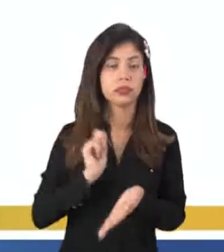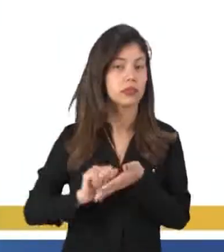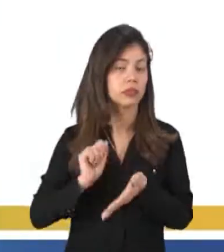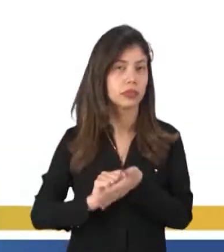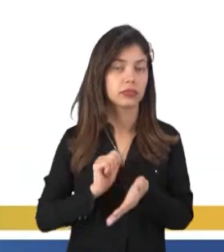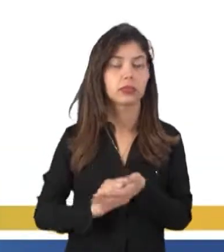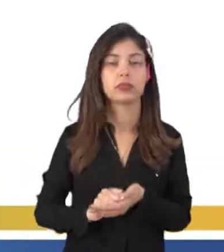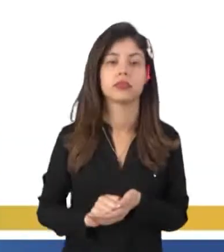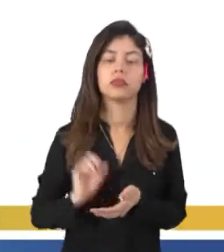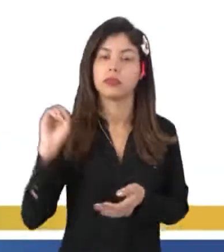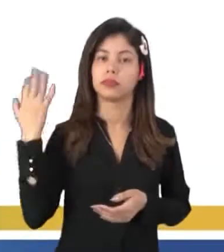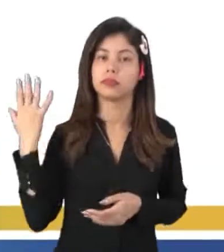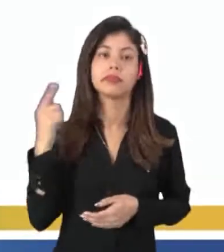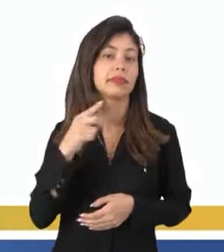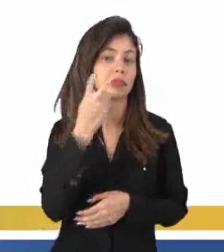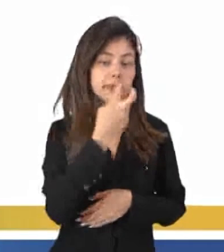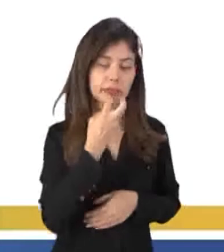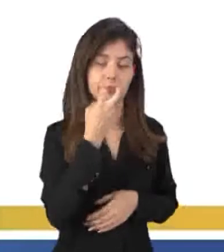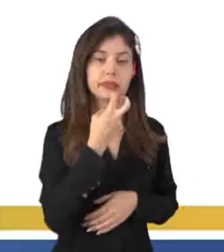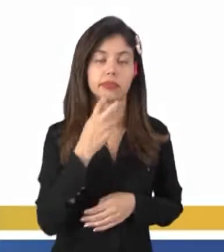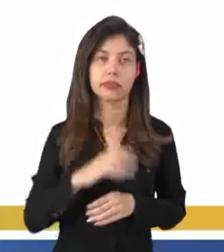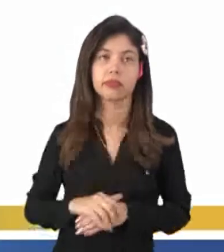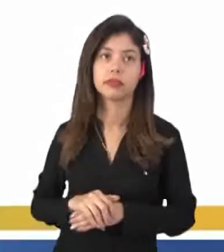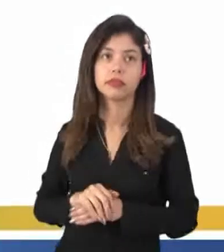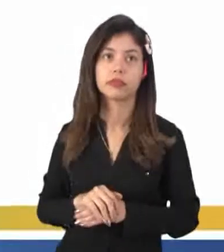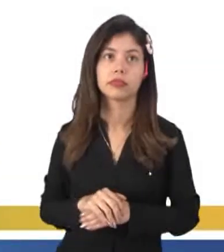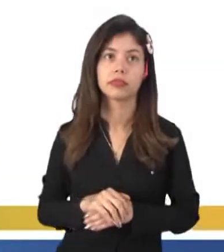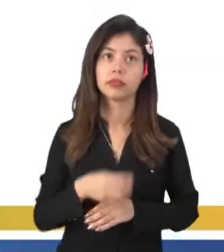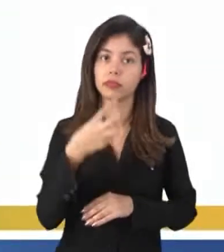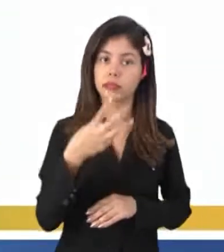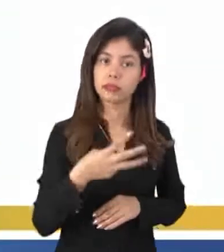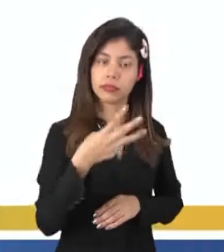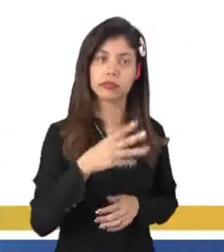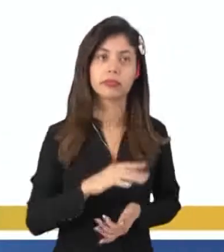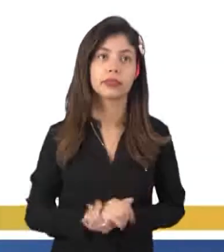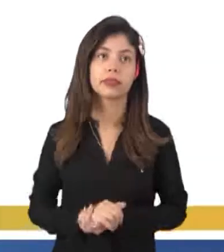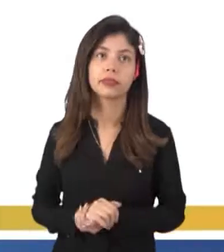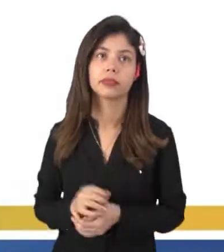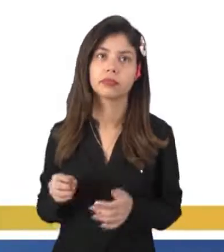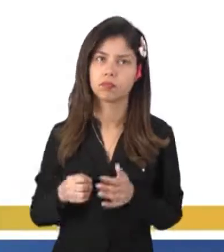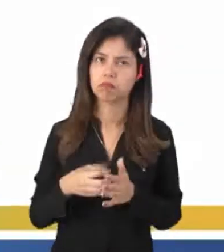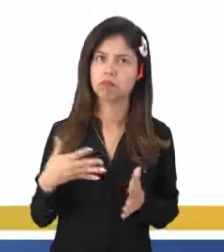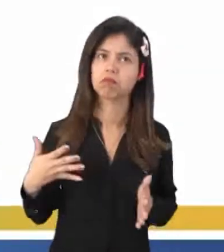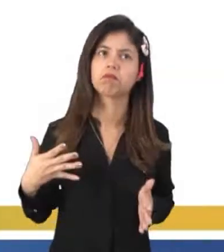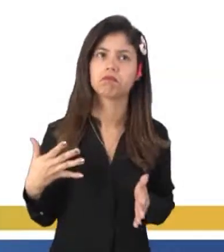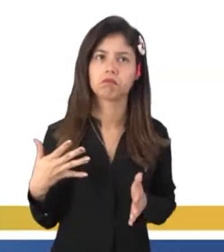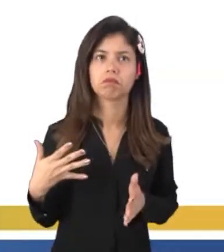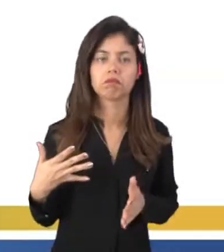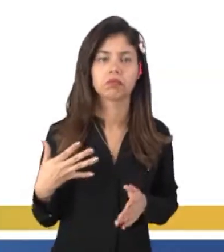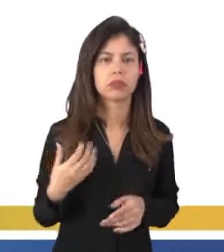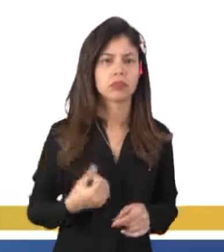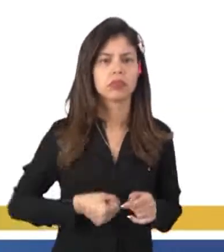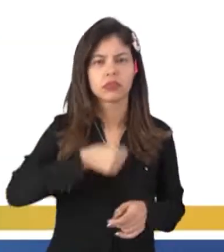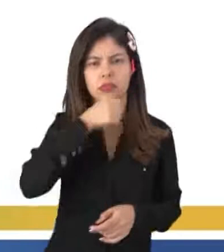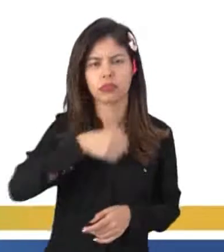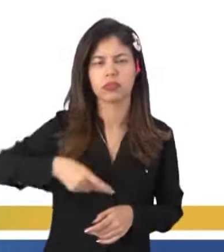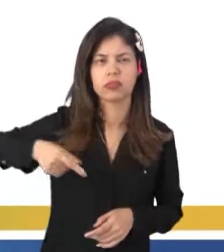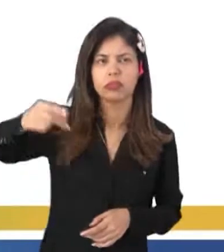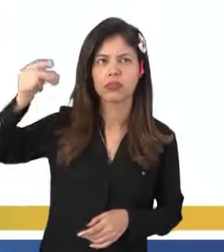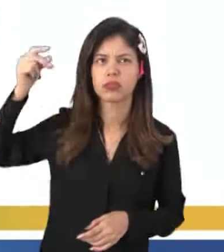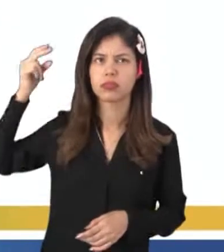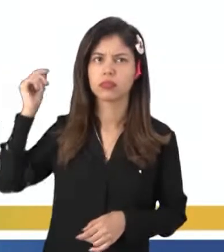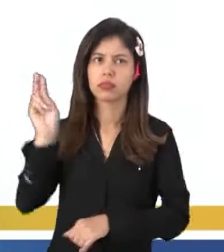escrita, né? No caso da tradição oral. No campo 3 aí, por muito tempo, em antigas religiões,